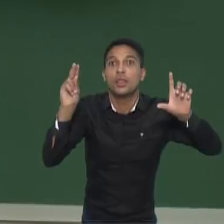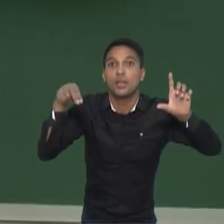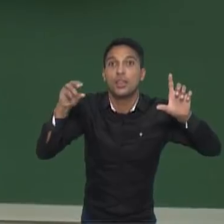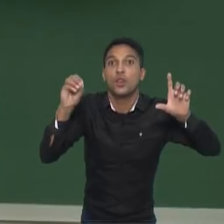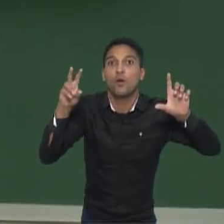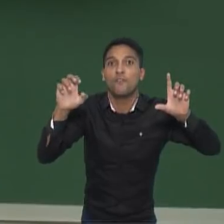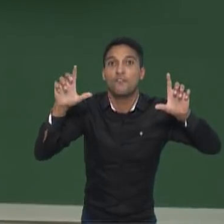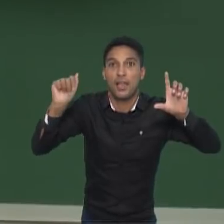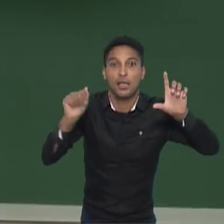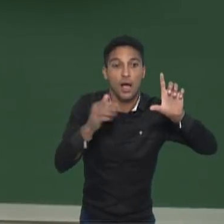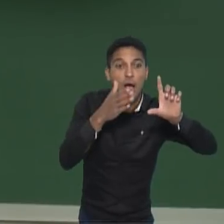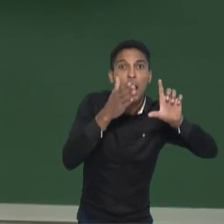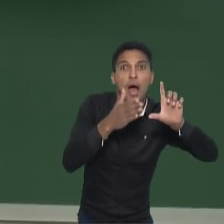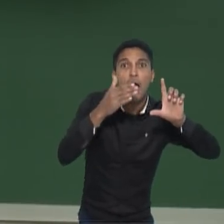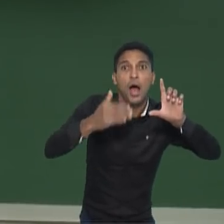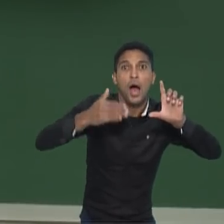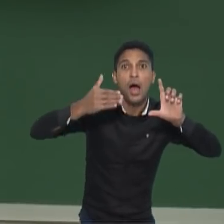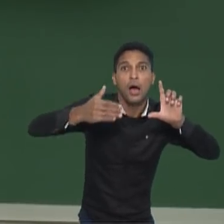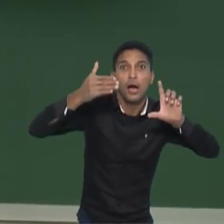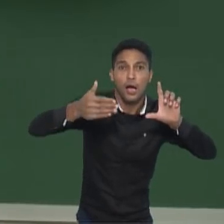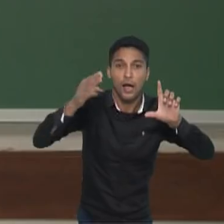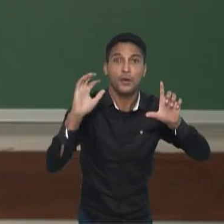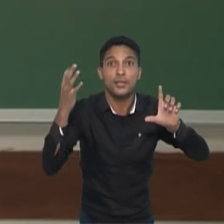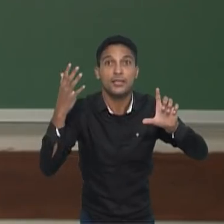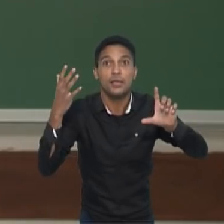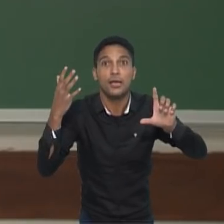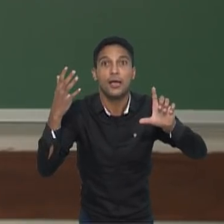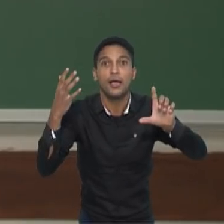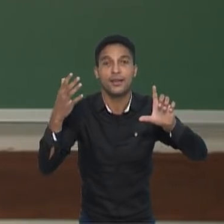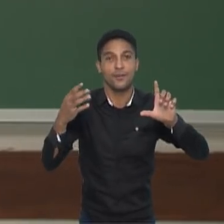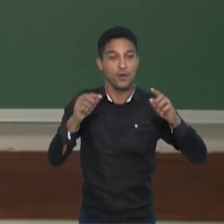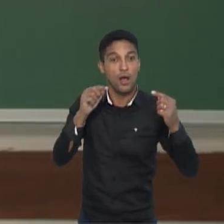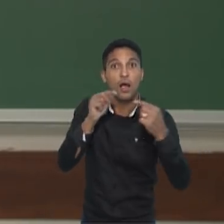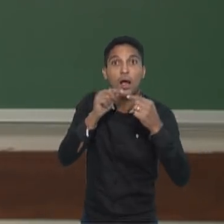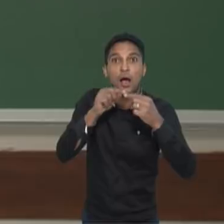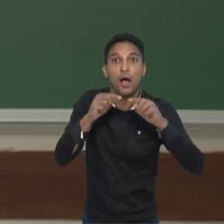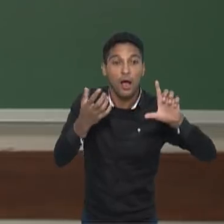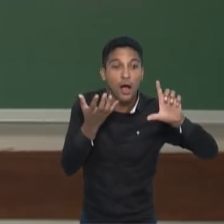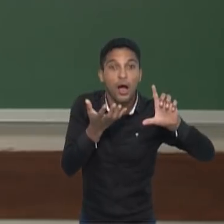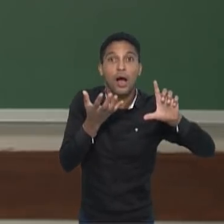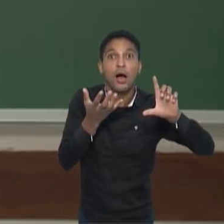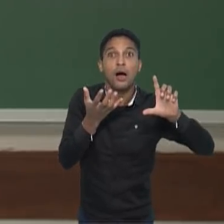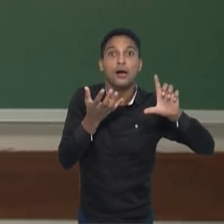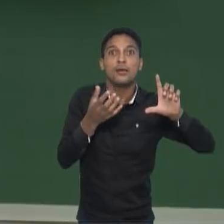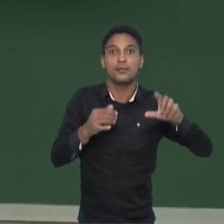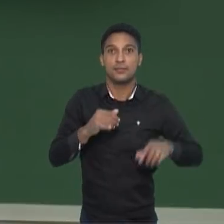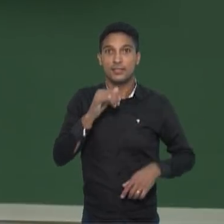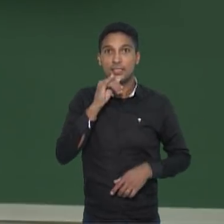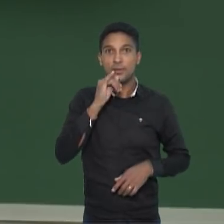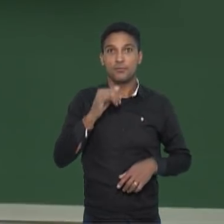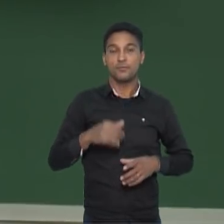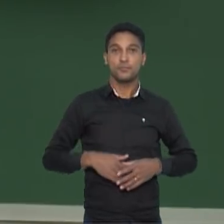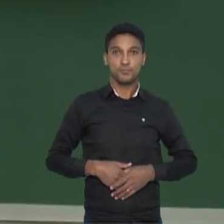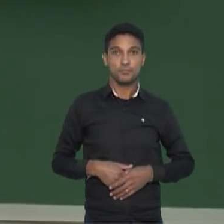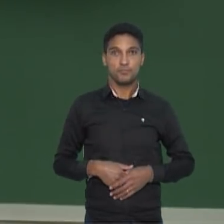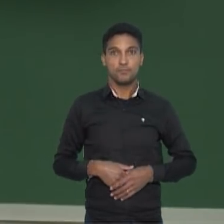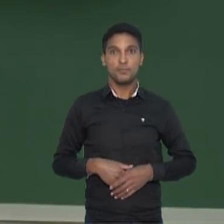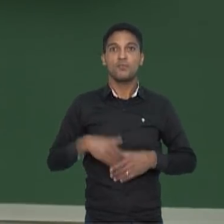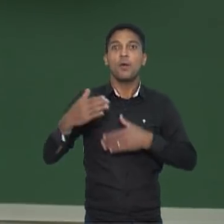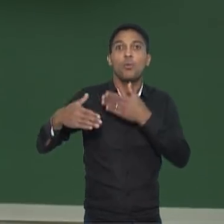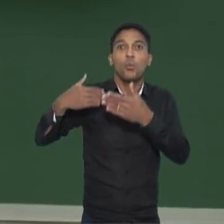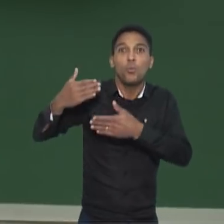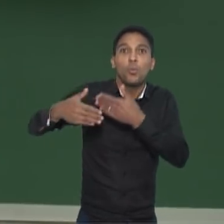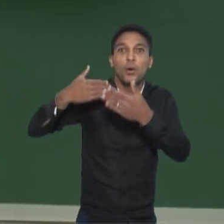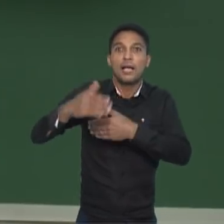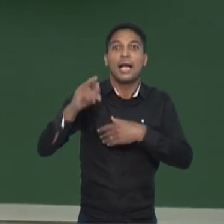que acontece também com as temporadas das séries. Na medida que se consegue mais dinheiro para produzir uma série, ela vai ficando melhor, por